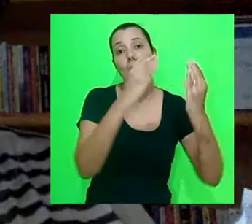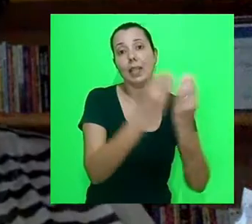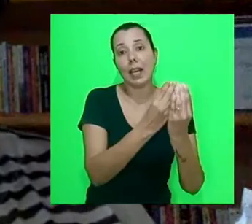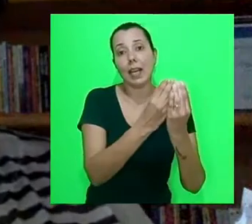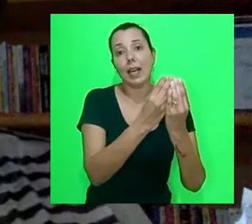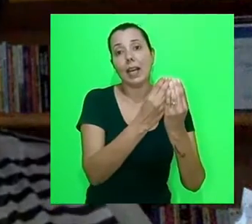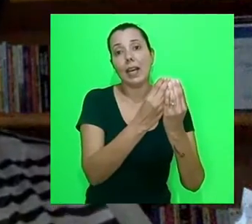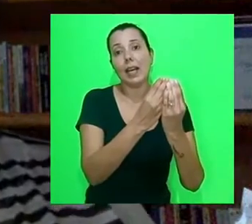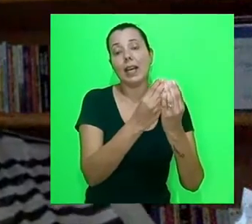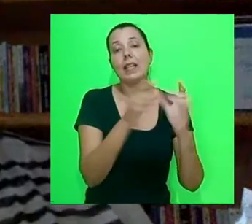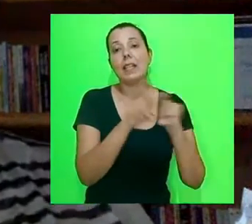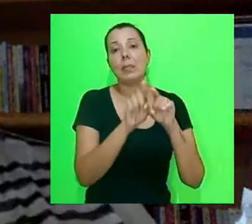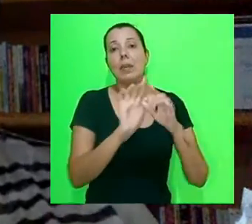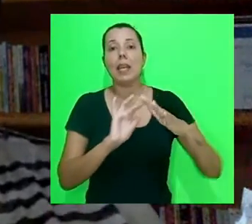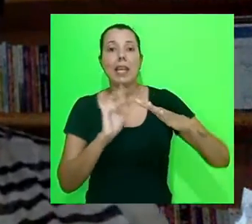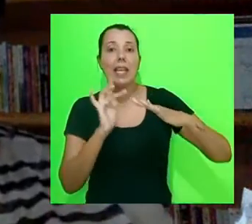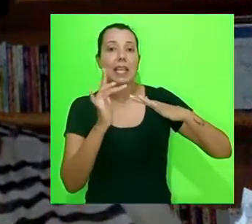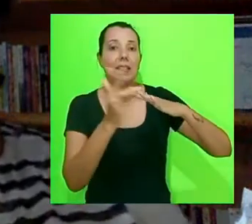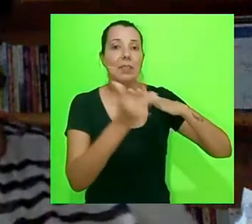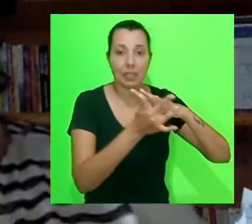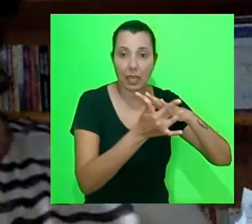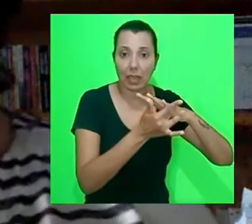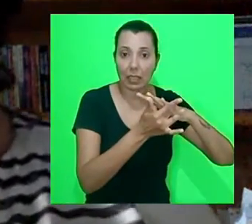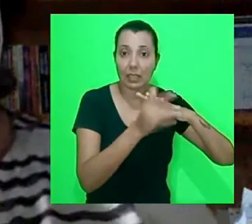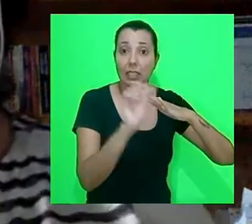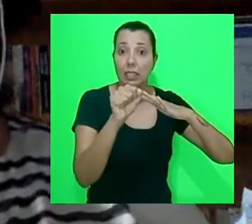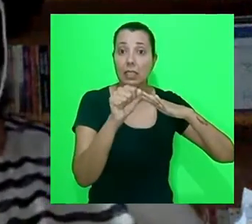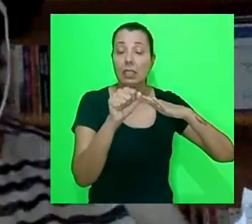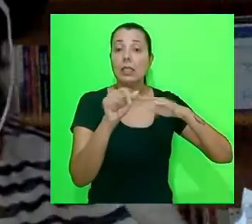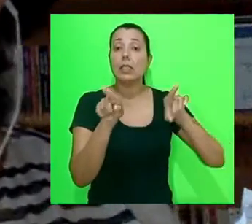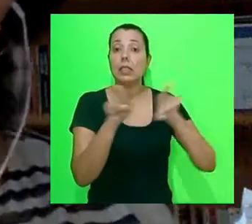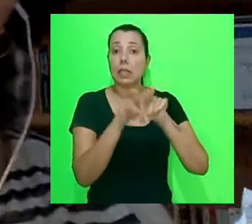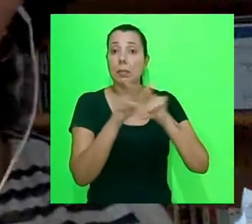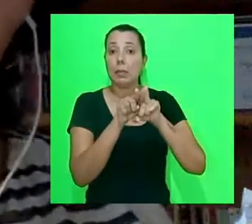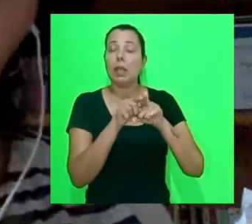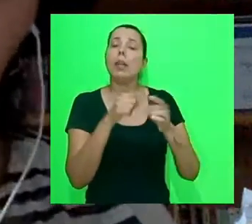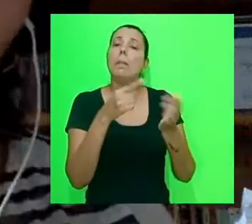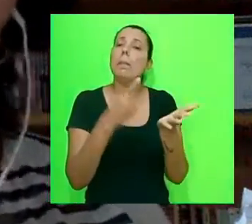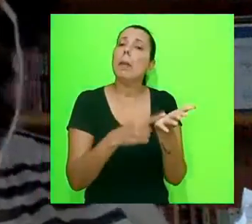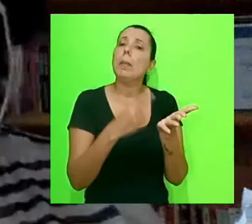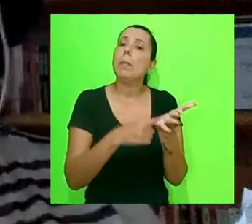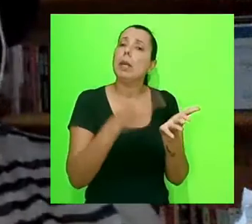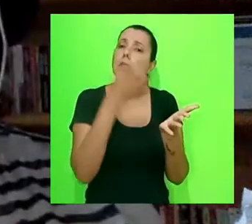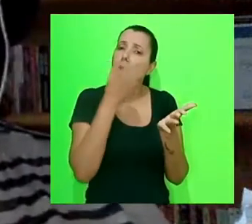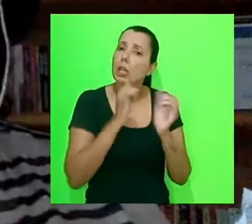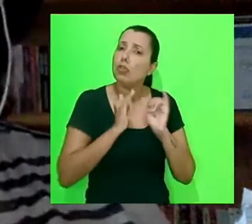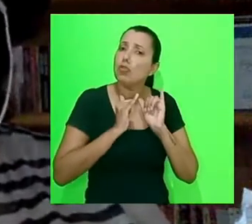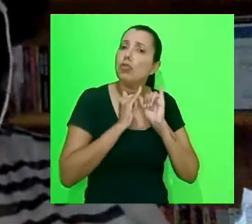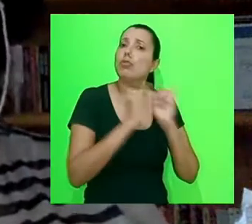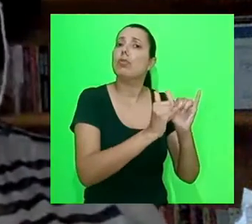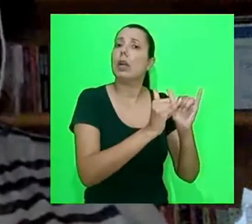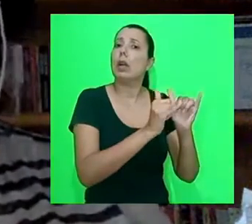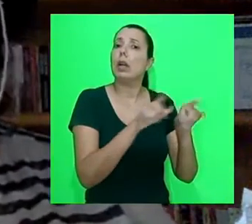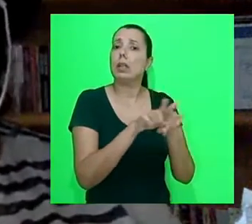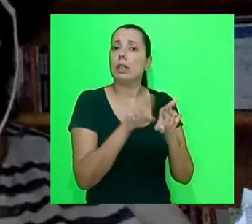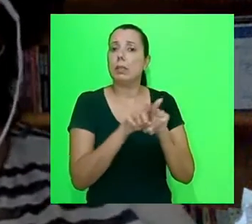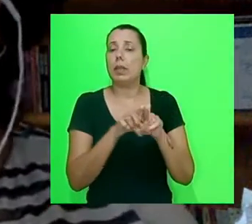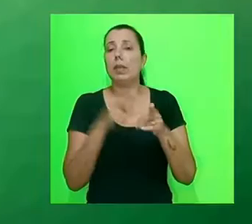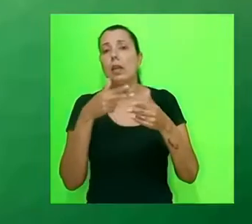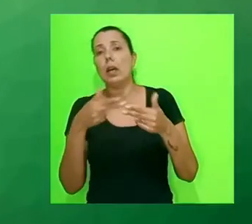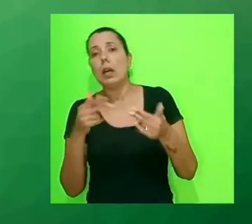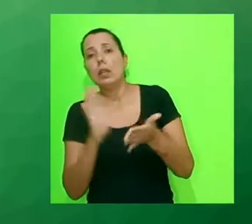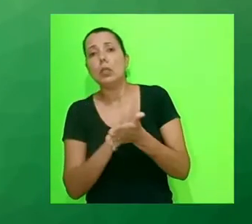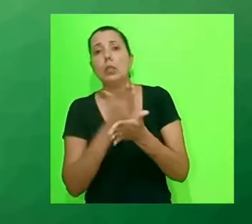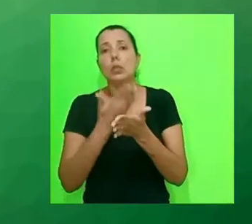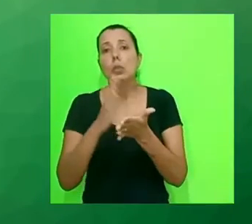de soluções para as mulheres e de saída para as denúncias, né, que elas tenham a fazer. Parabéns ao Simpro, parabéns à TV Comunitária e